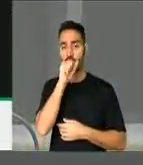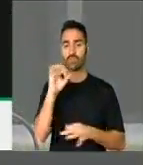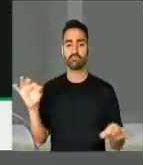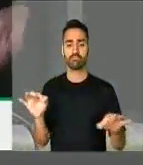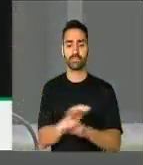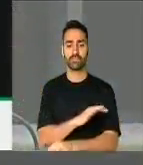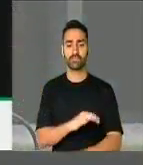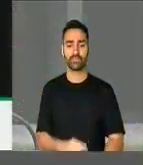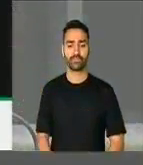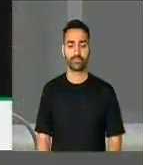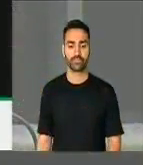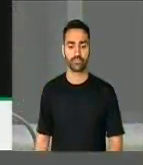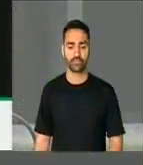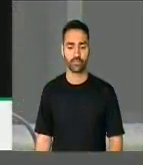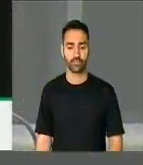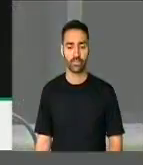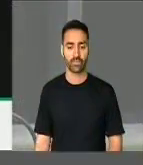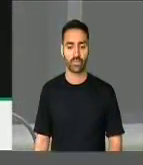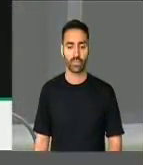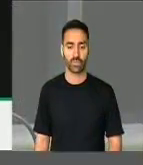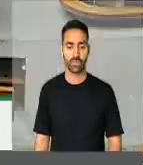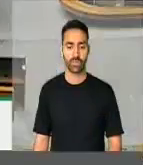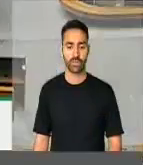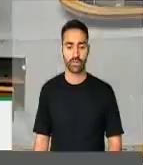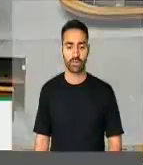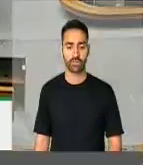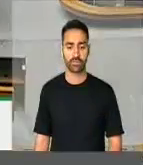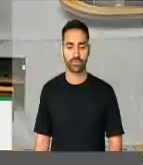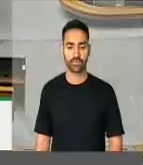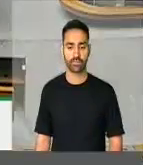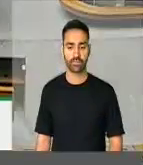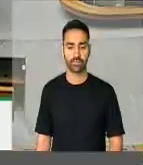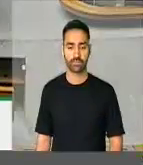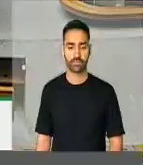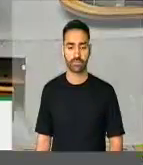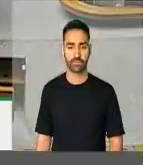Presidente.